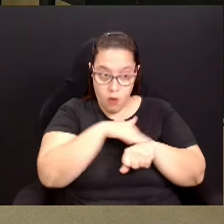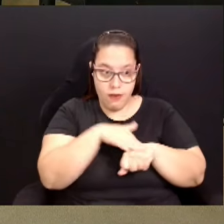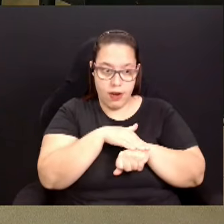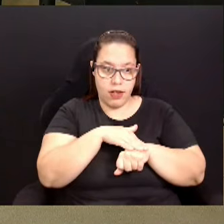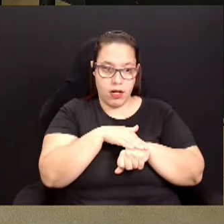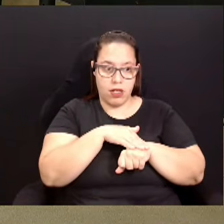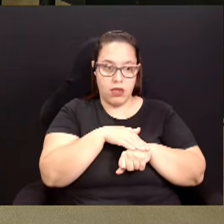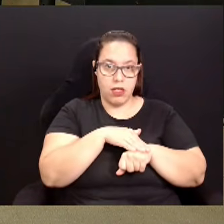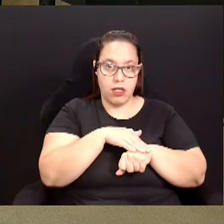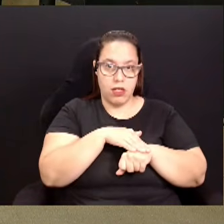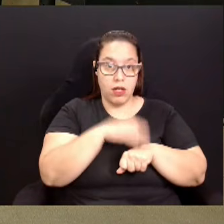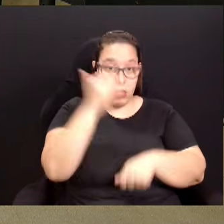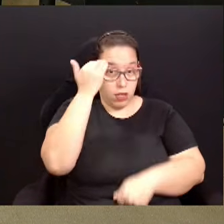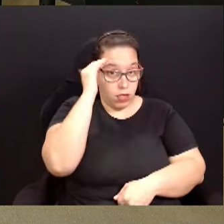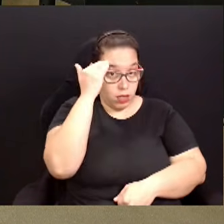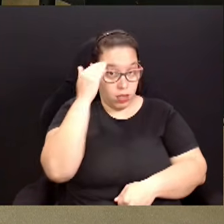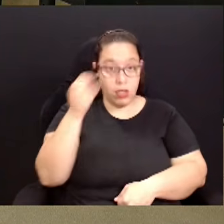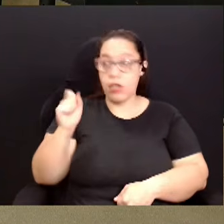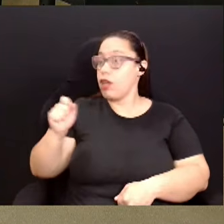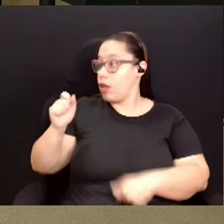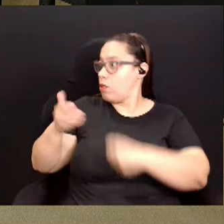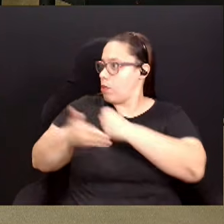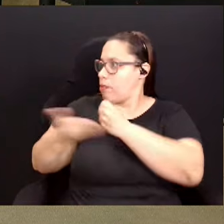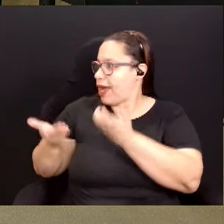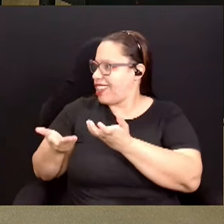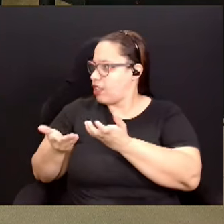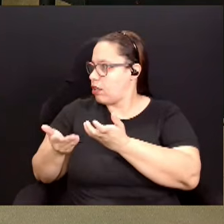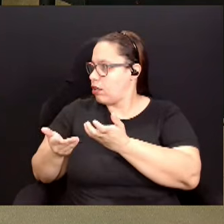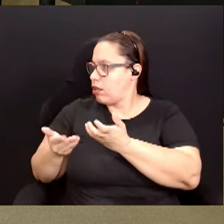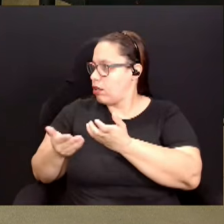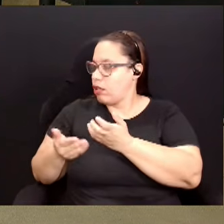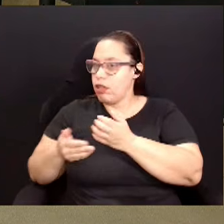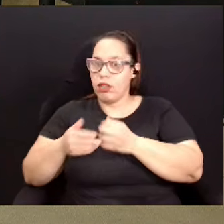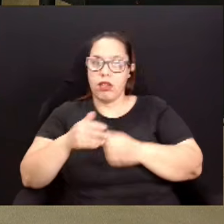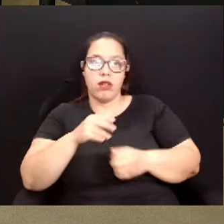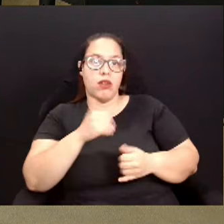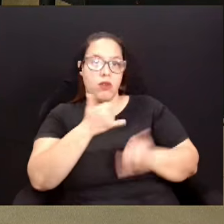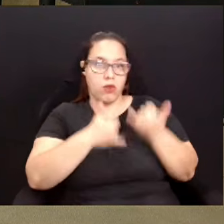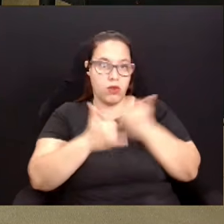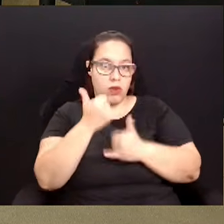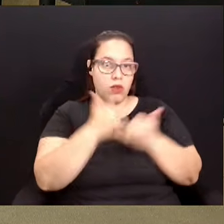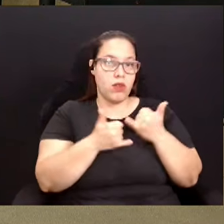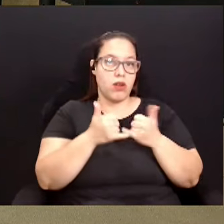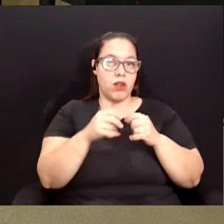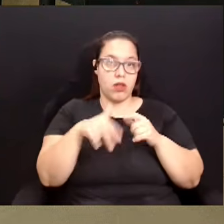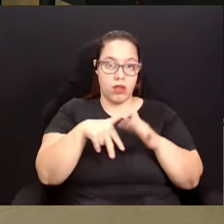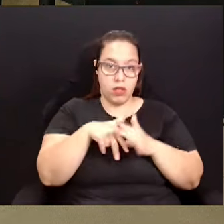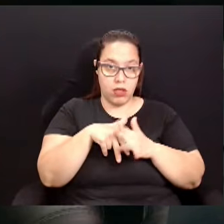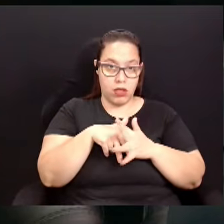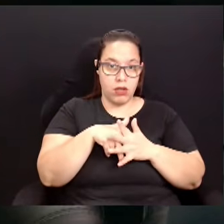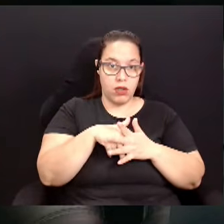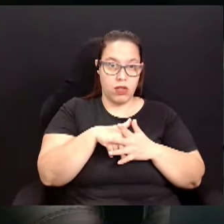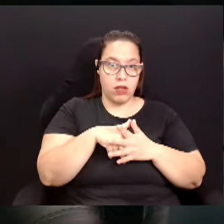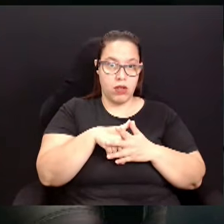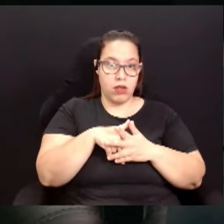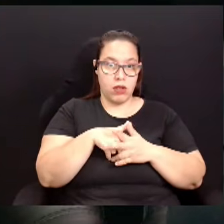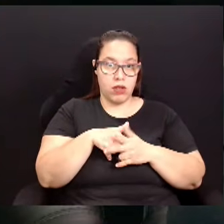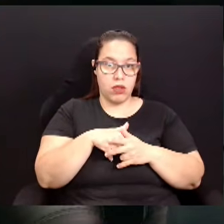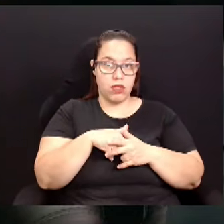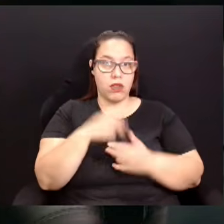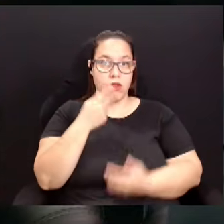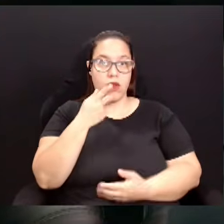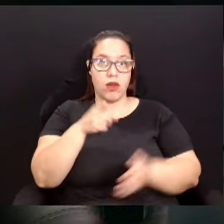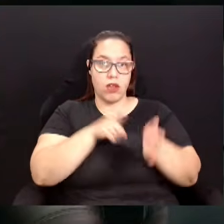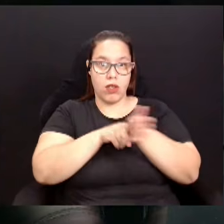Então, básica, isso mesmo. Então, eu faço um roleplay lá com o paciente e assim, eu jogo para ele a pergunta, como